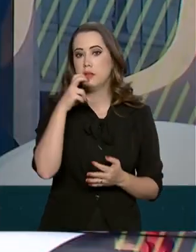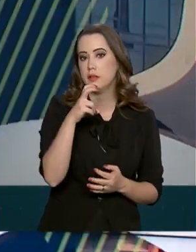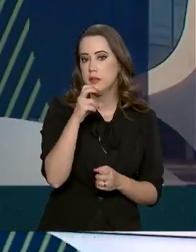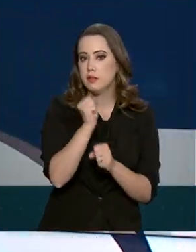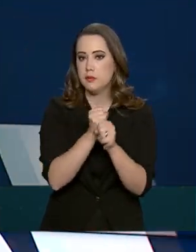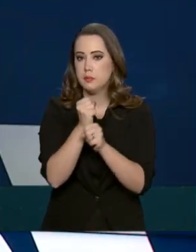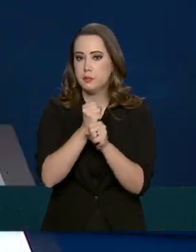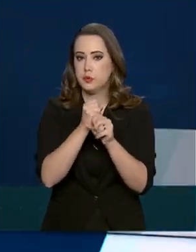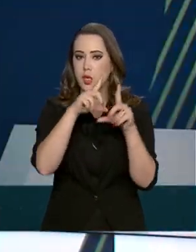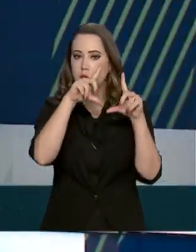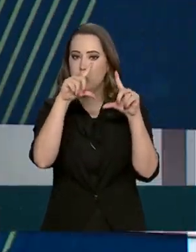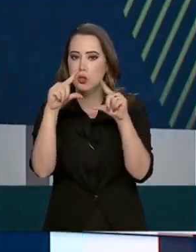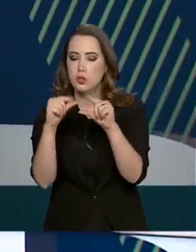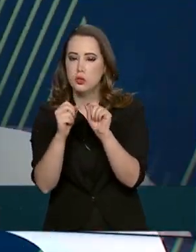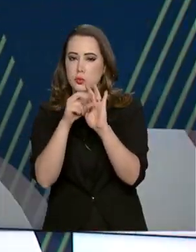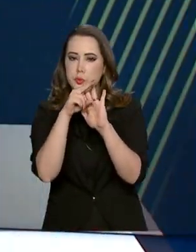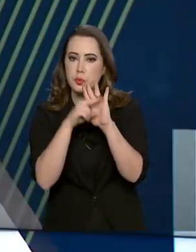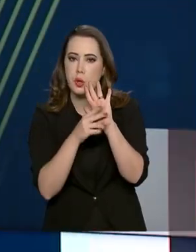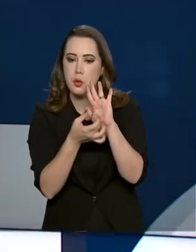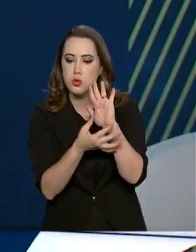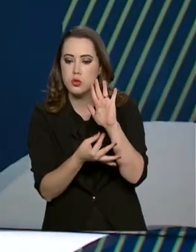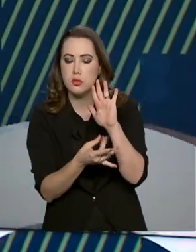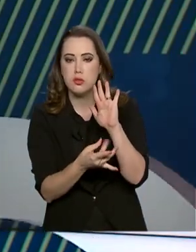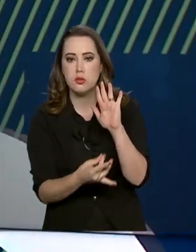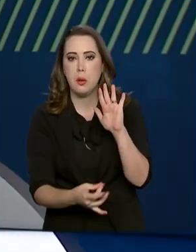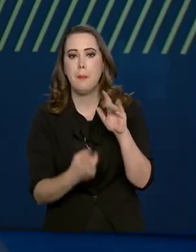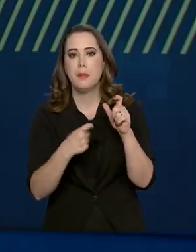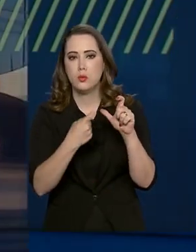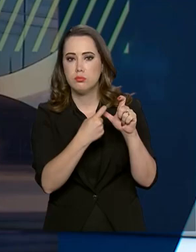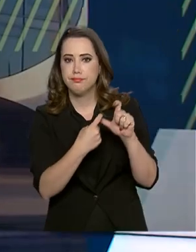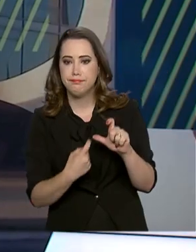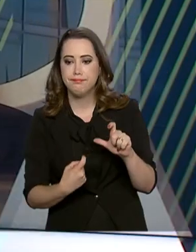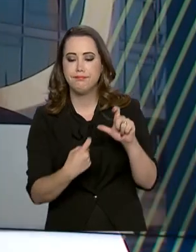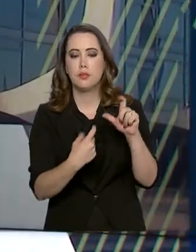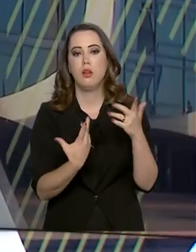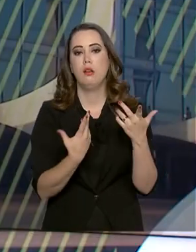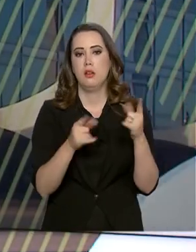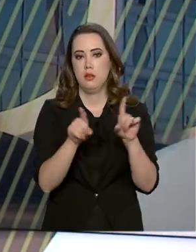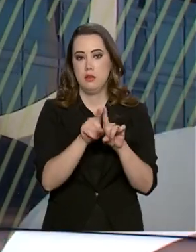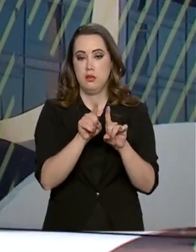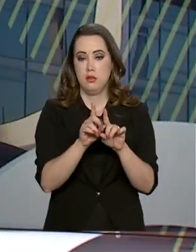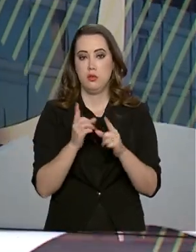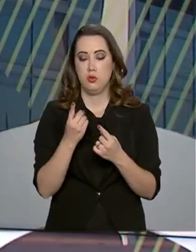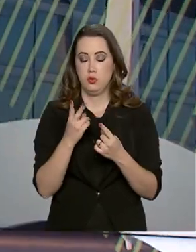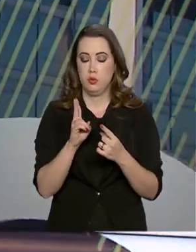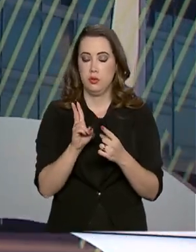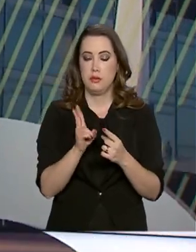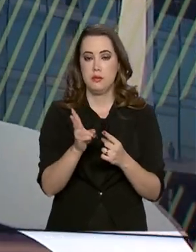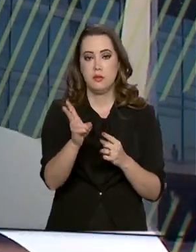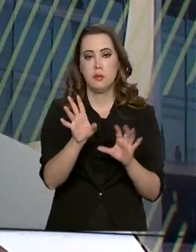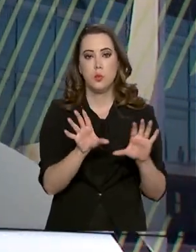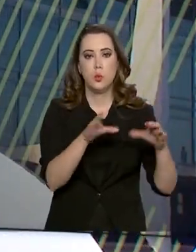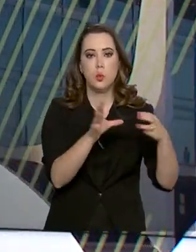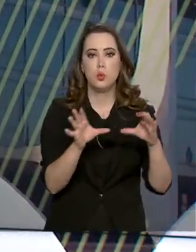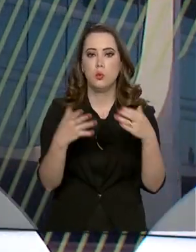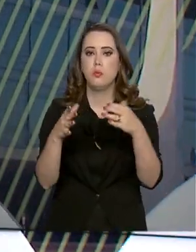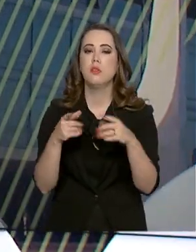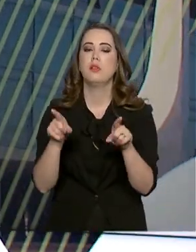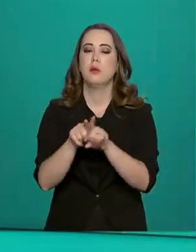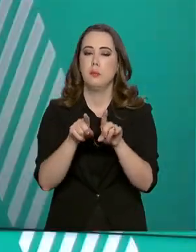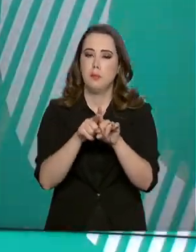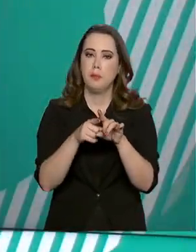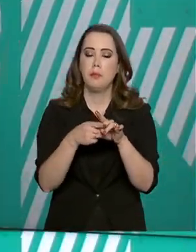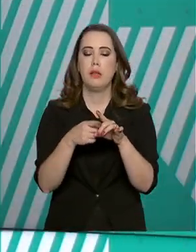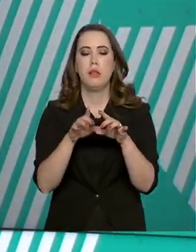anos e reduza o rol de dependentes e pensionistas a permanência em cada posto também ficará mais longa